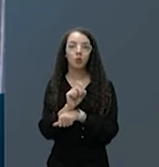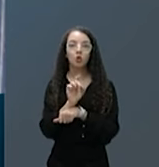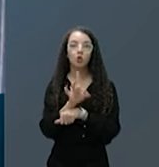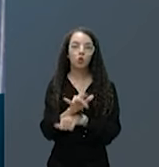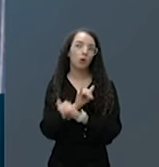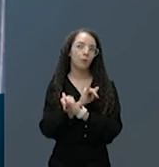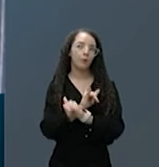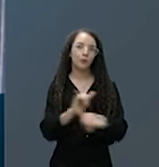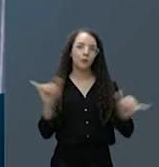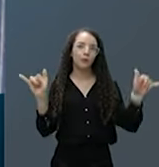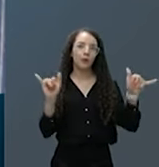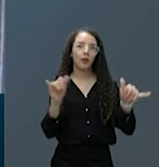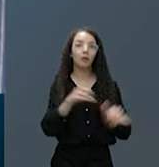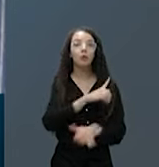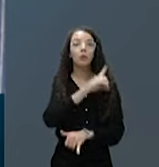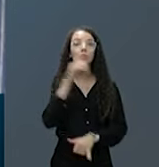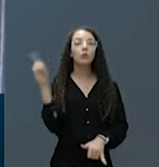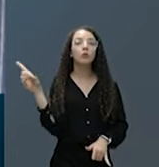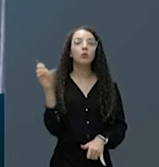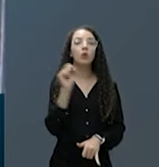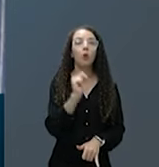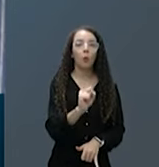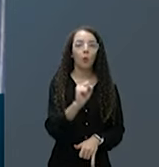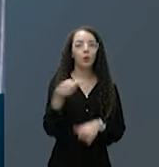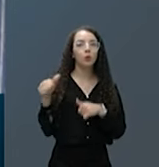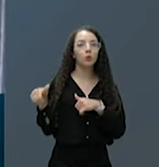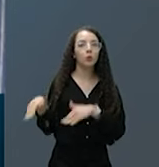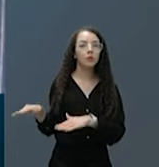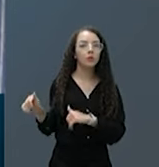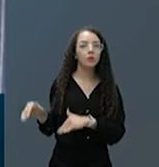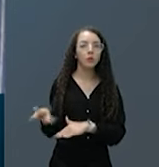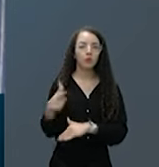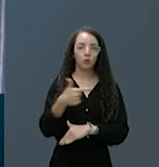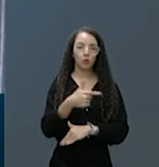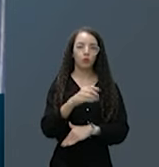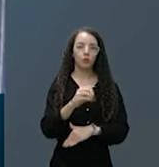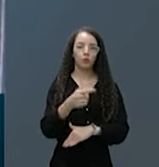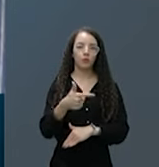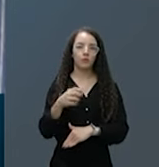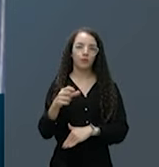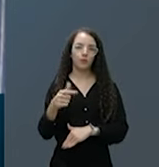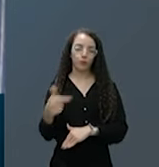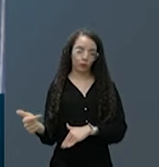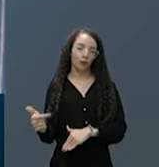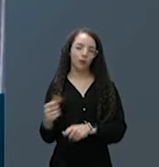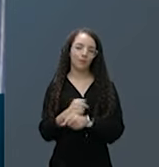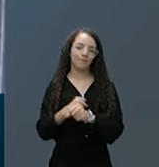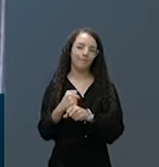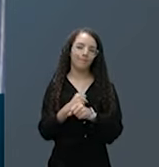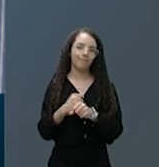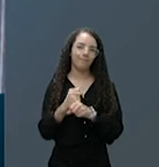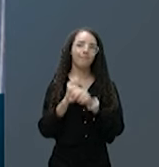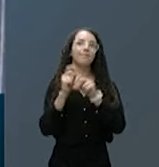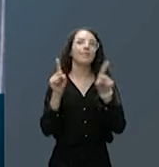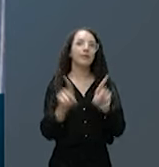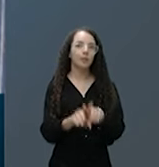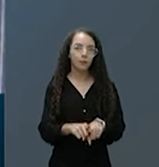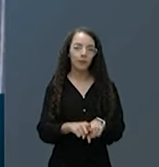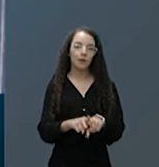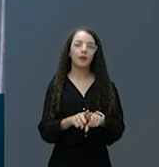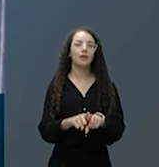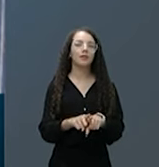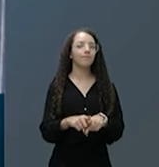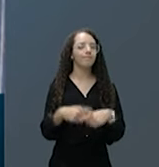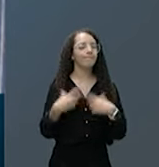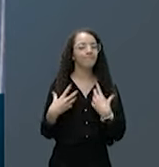em 8 de setembro de 2022. Também por esta razão, pois, são inadmissíveis